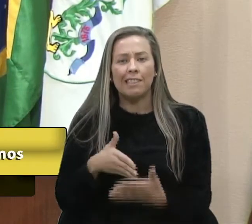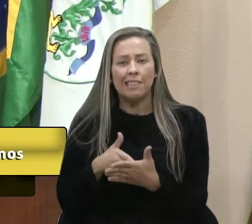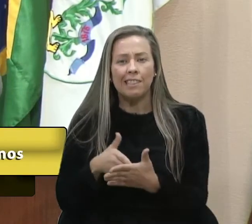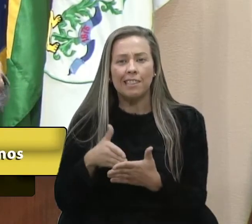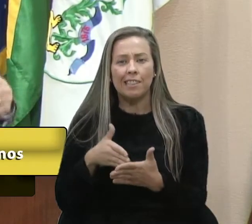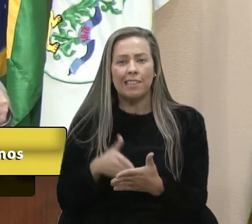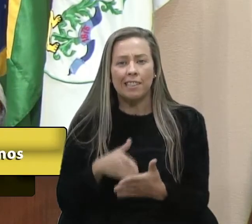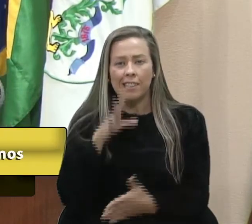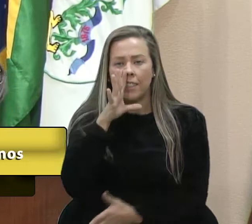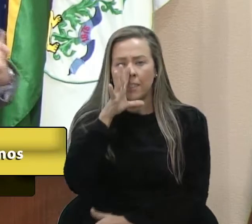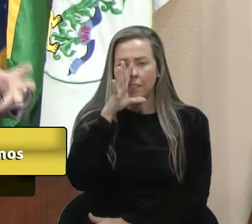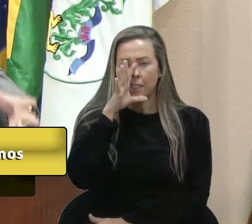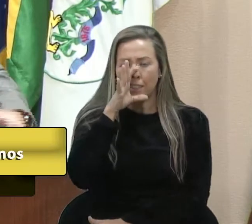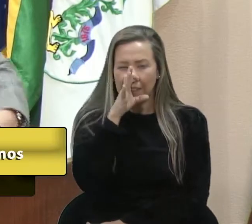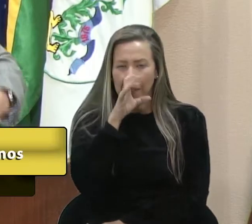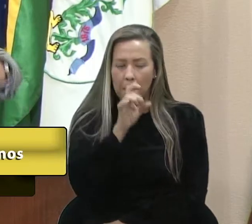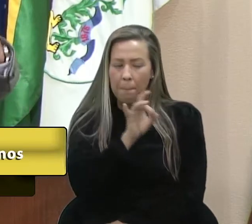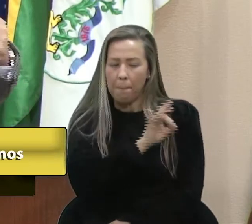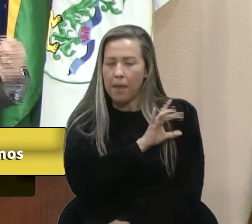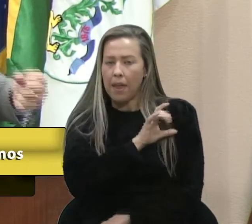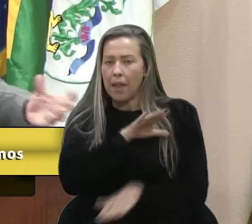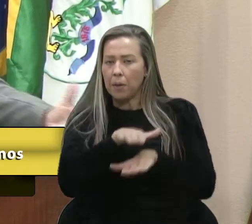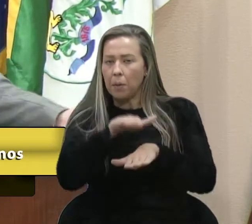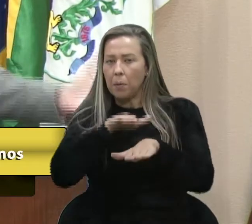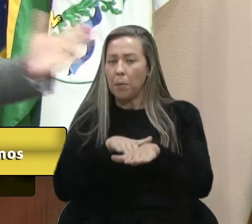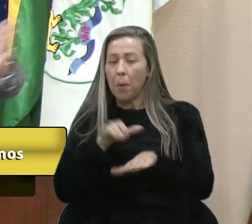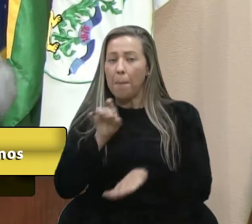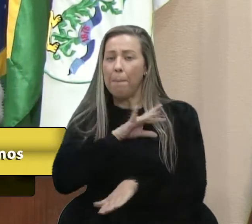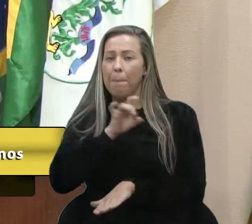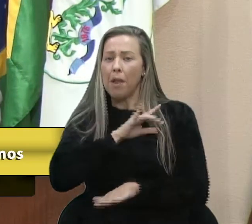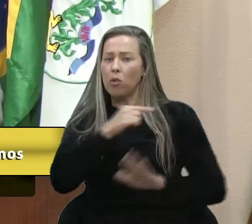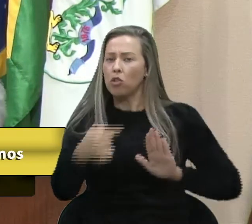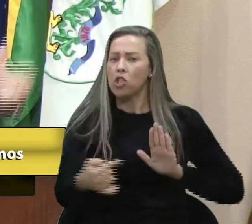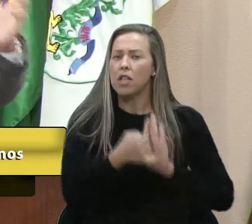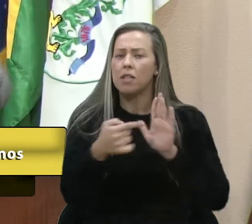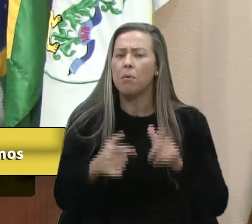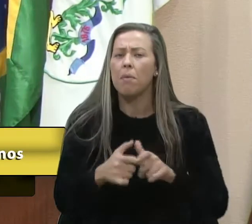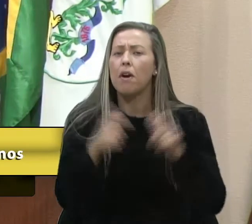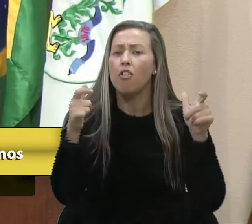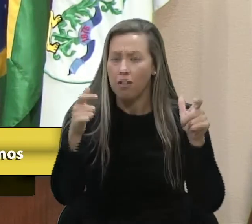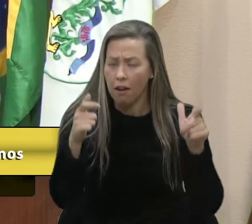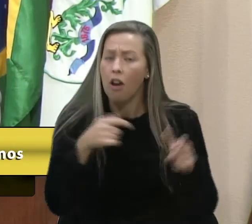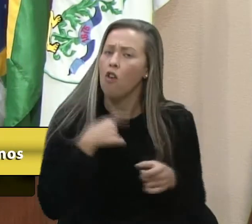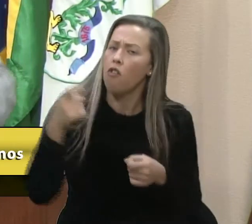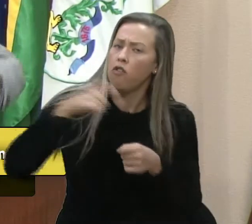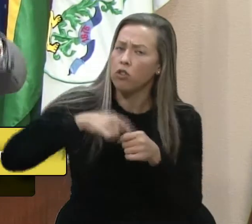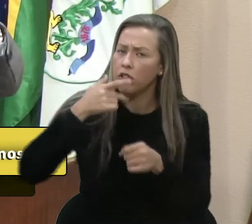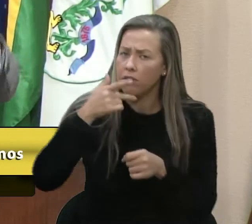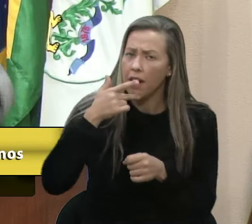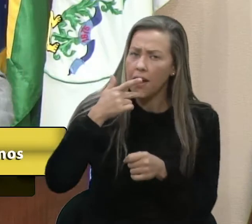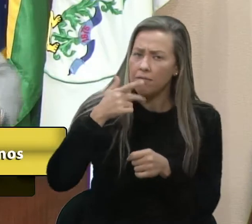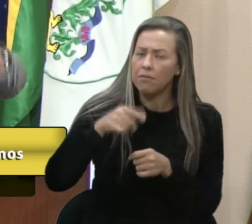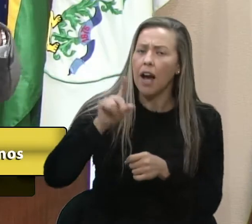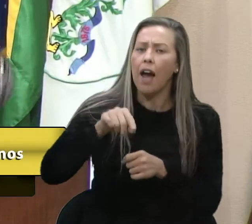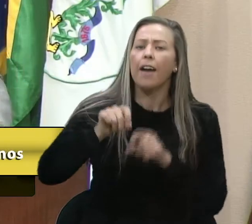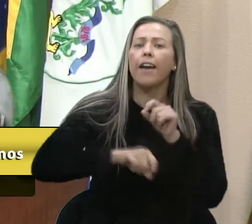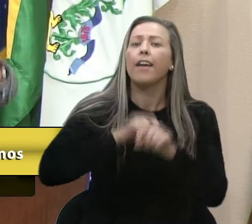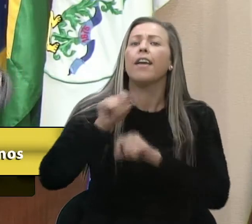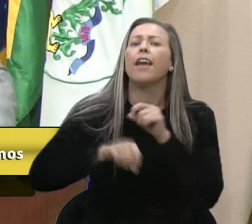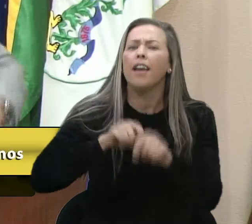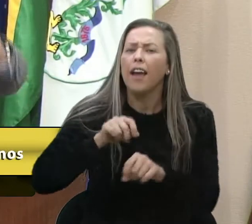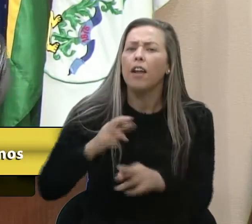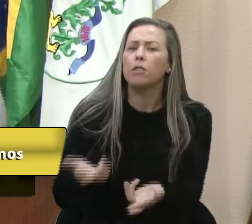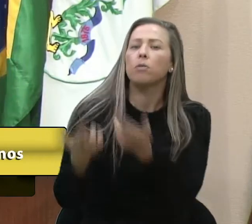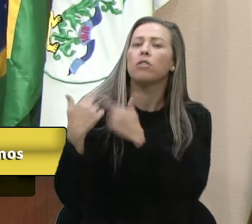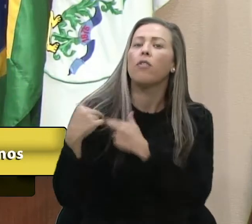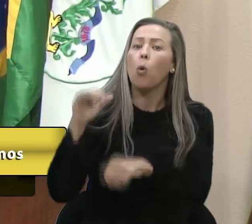pessoas com medo, com receio por conta de fazer a denúncia, porque a maioria das vezes, volto a ressaltar, eram e são pessoas